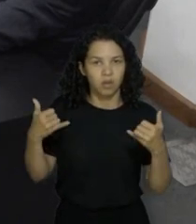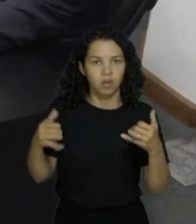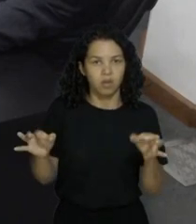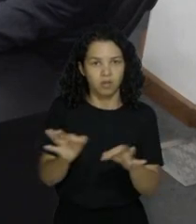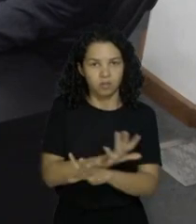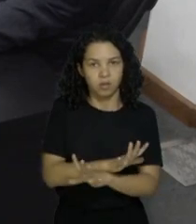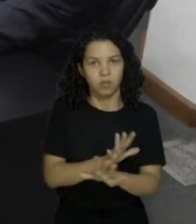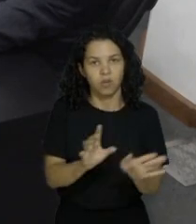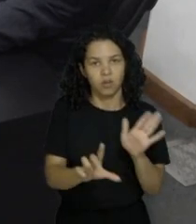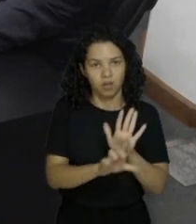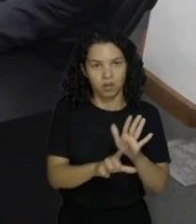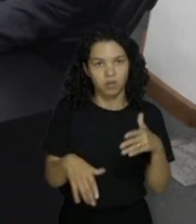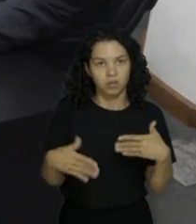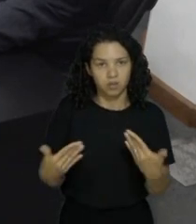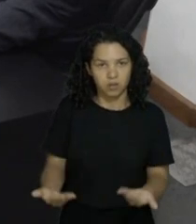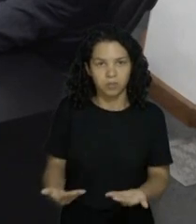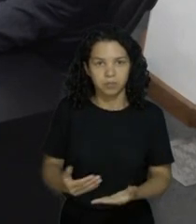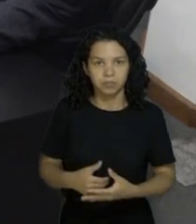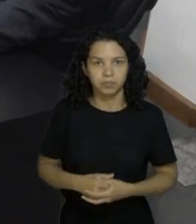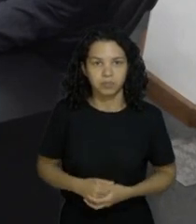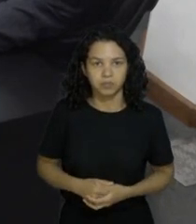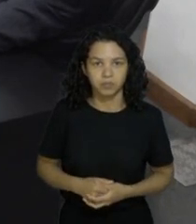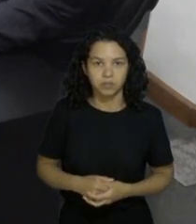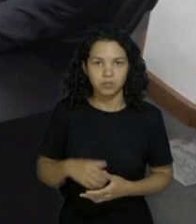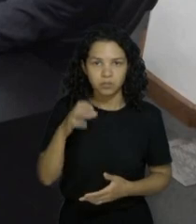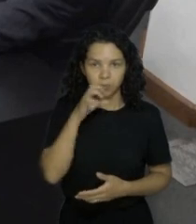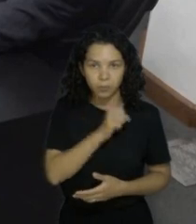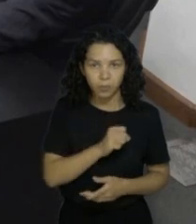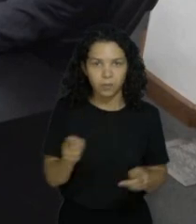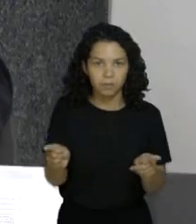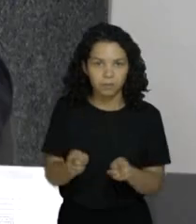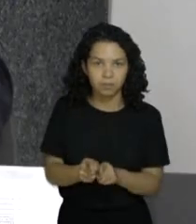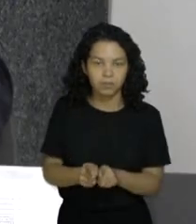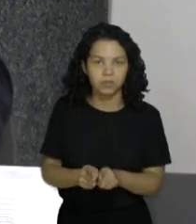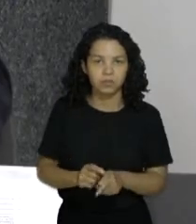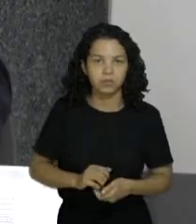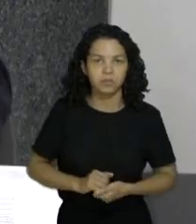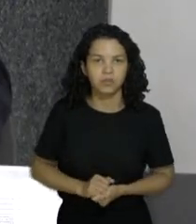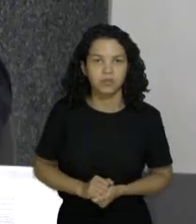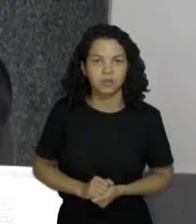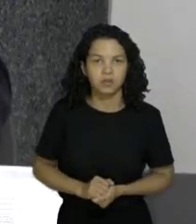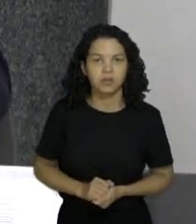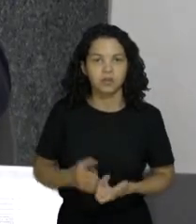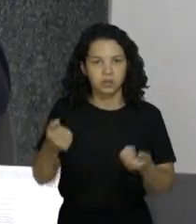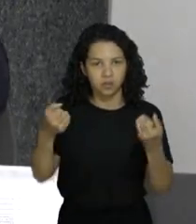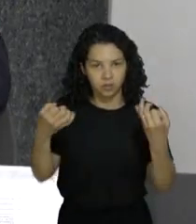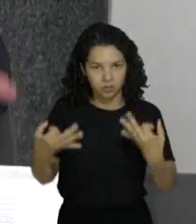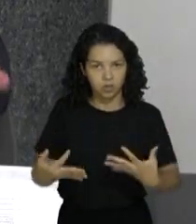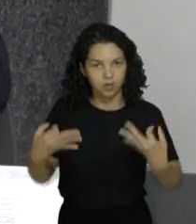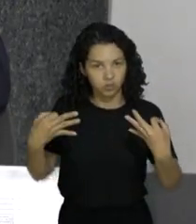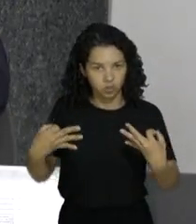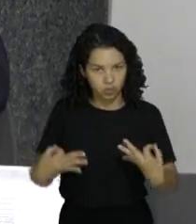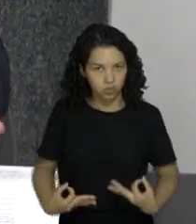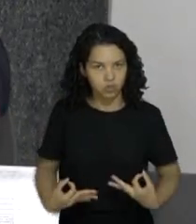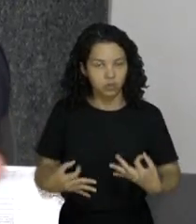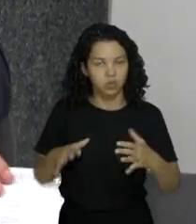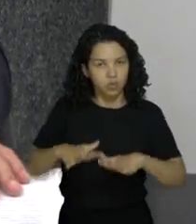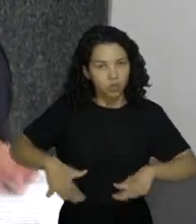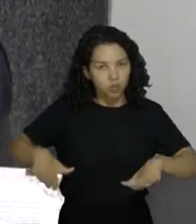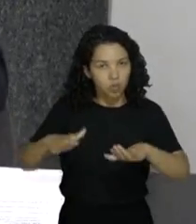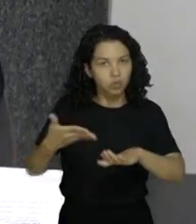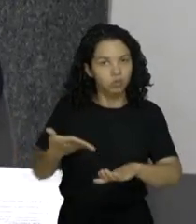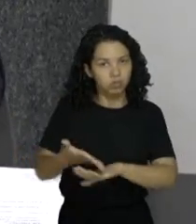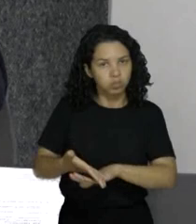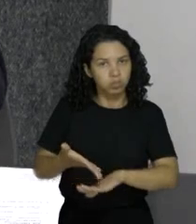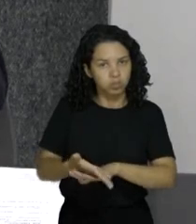então fazendo esse breve essa breve fala aqui para fazer justiça a todos aqueles que se empenharam tanto